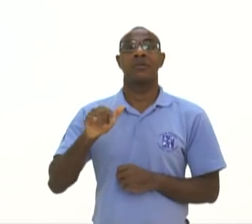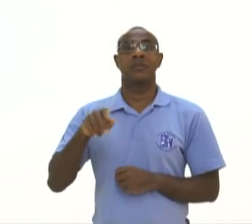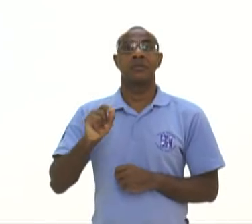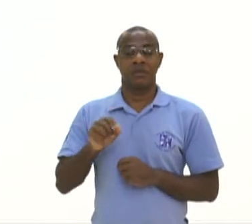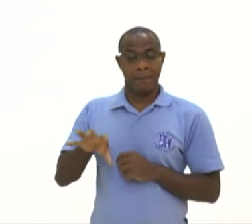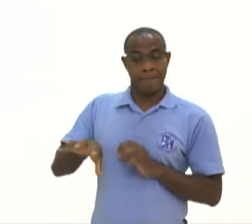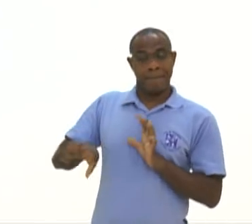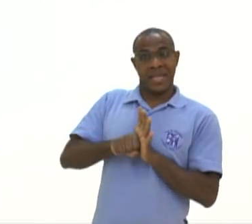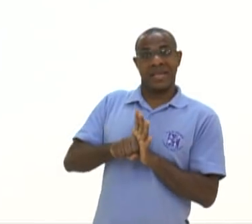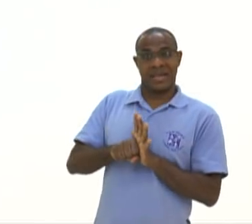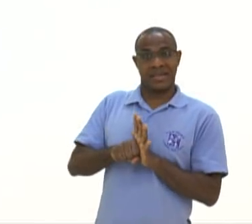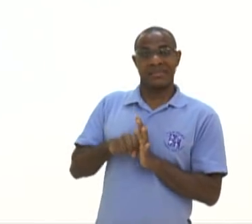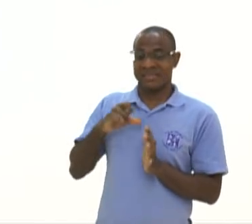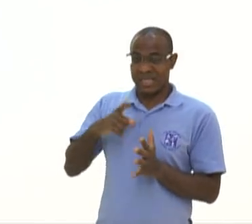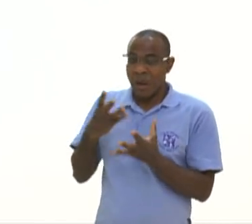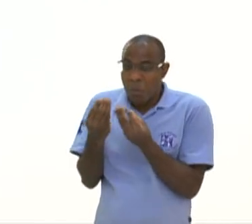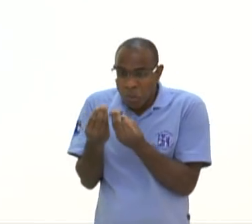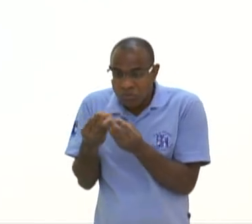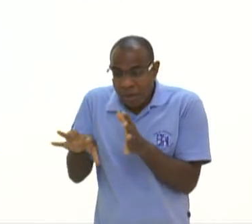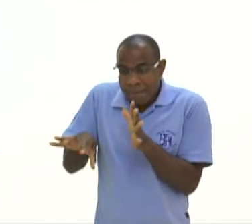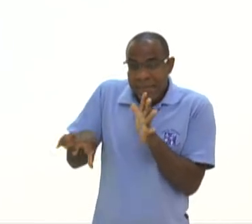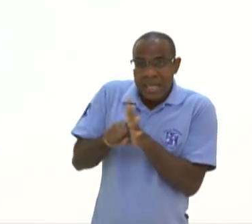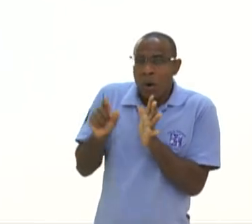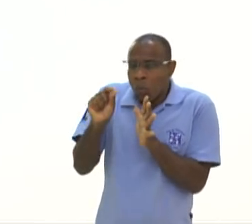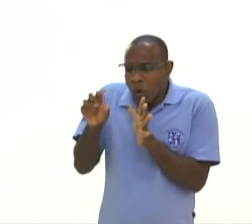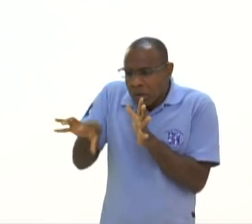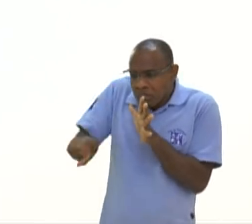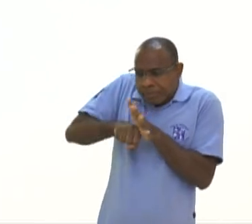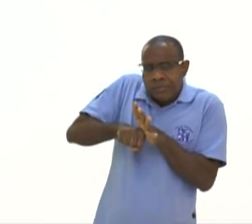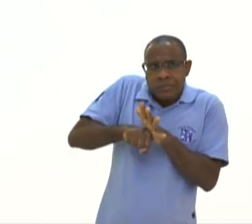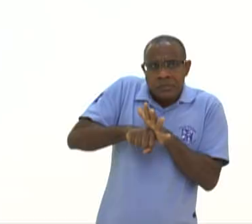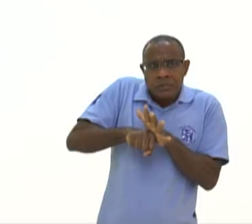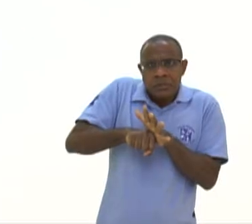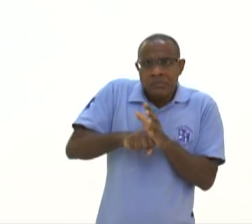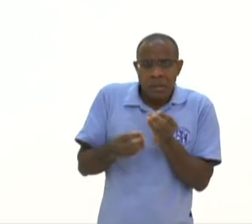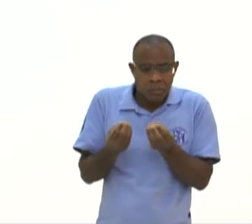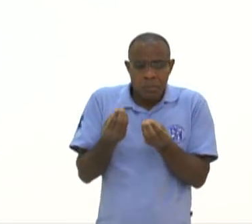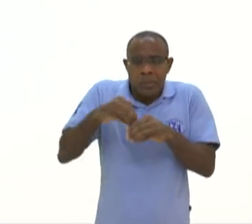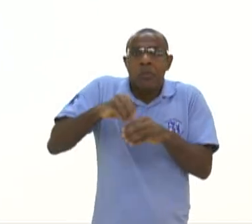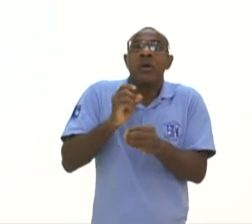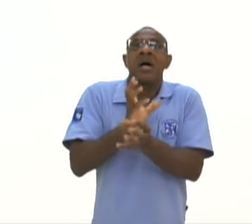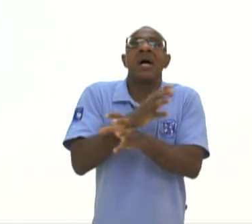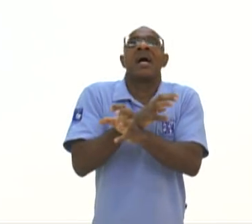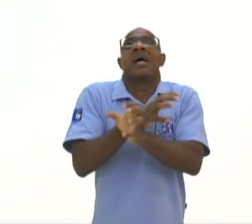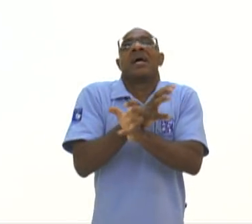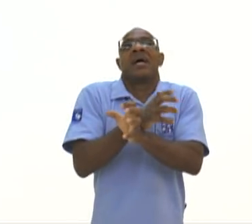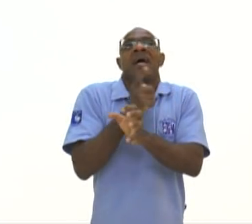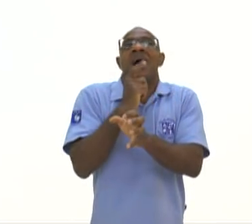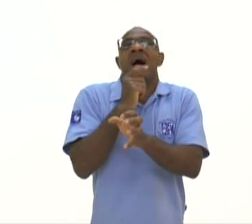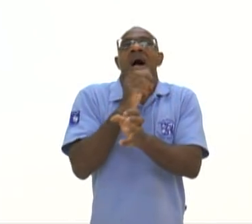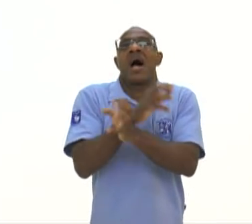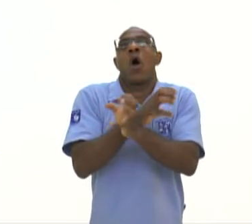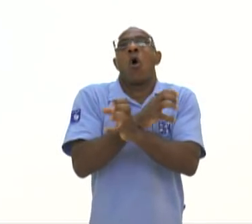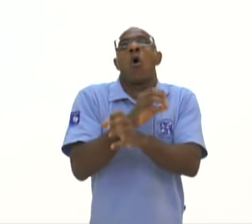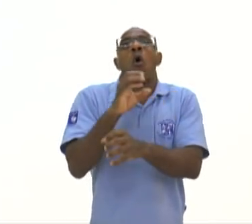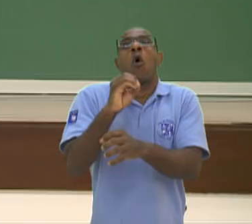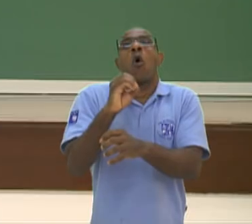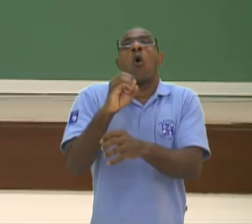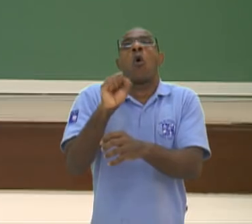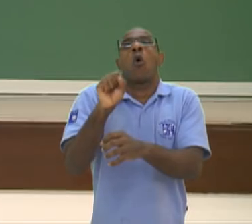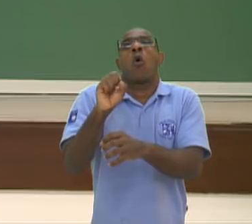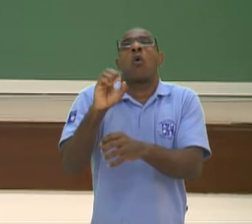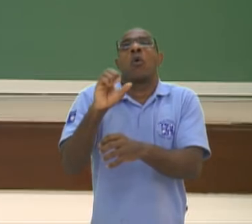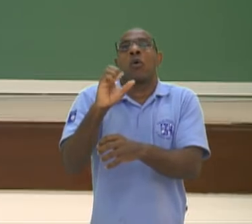de cálcio e vai colocar, fixar lá no esqueleto, certo? Então, o excesso de cálcio que a